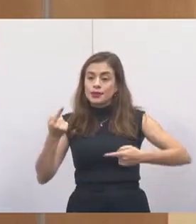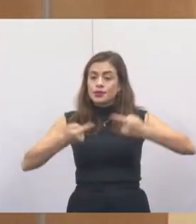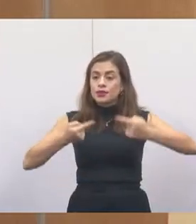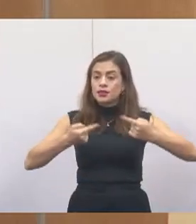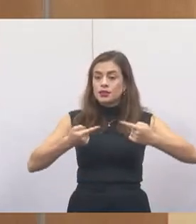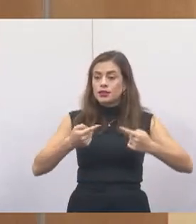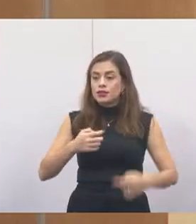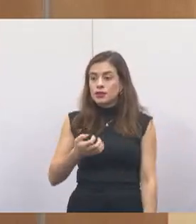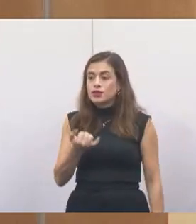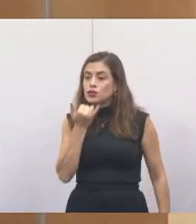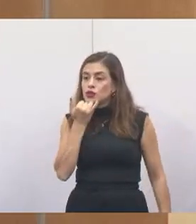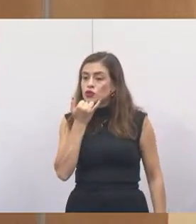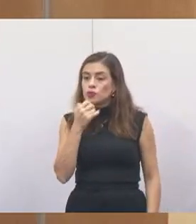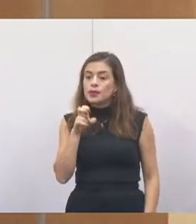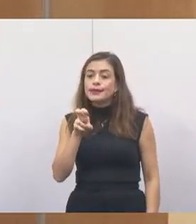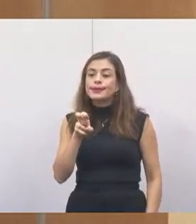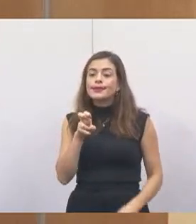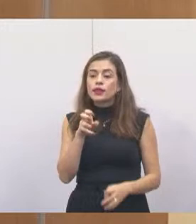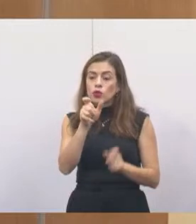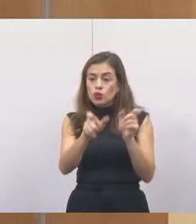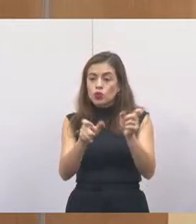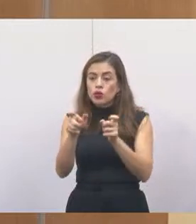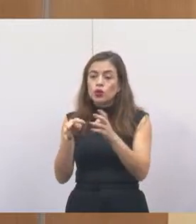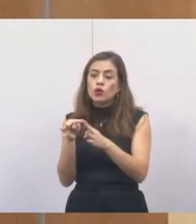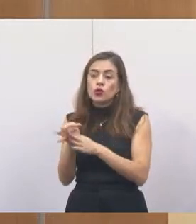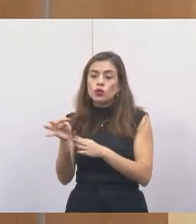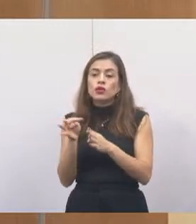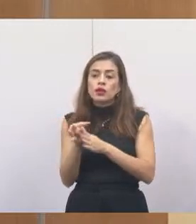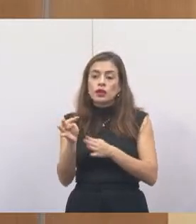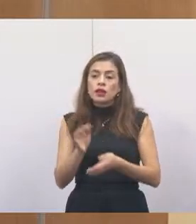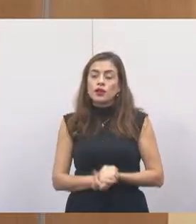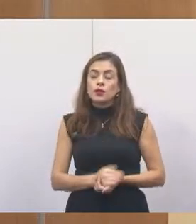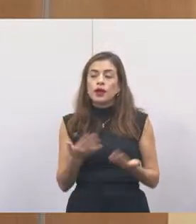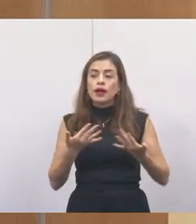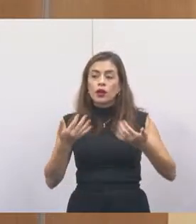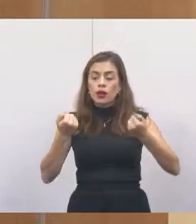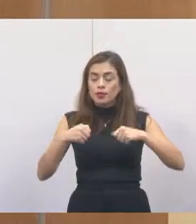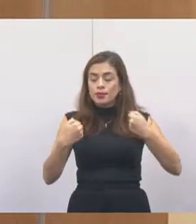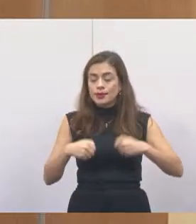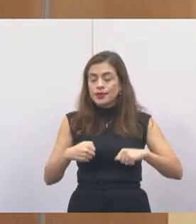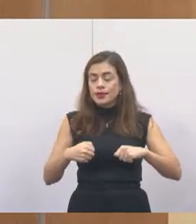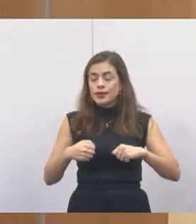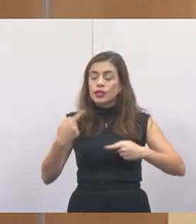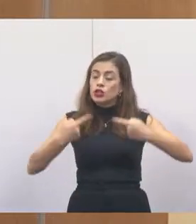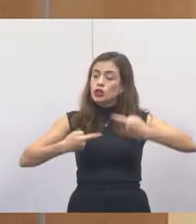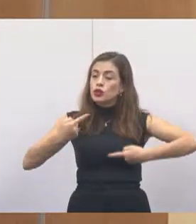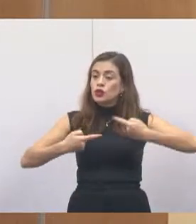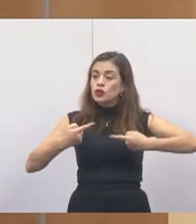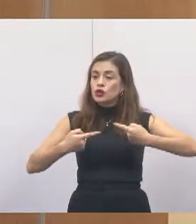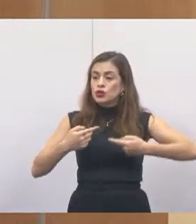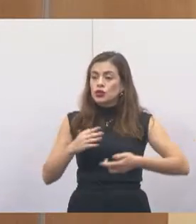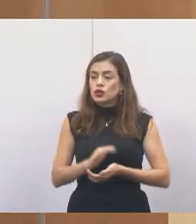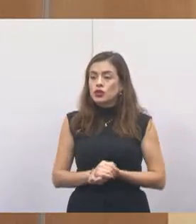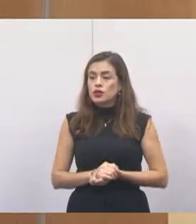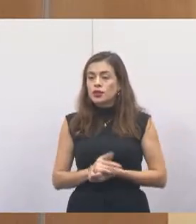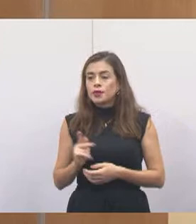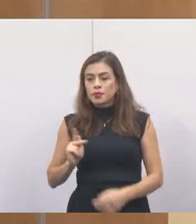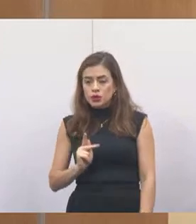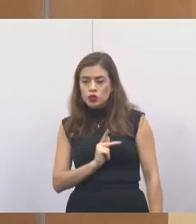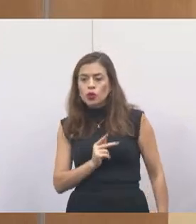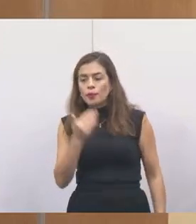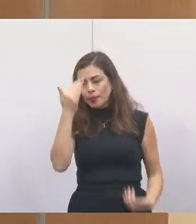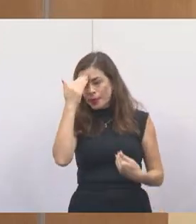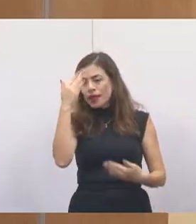5 conselheiros, chegou a hora da gente discutir essa ampliação, pastor, obrigado por você ter me